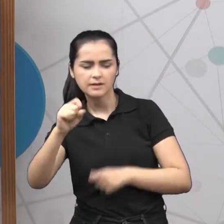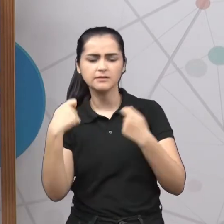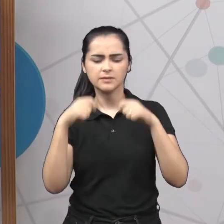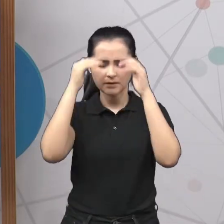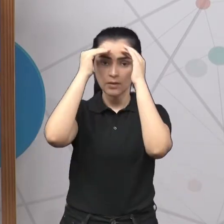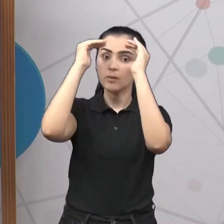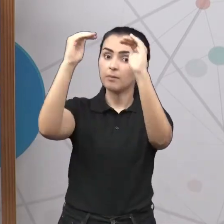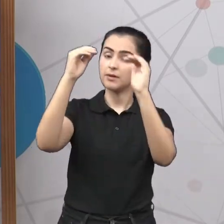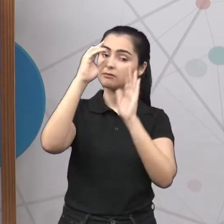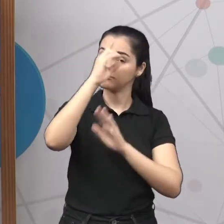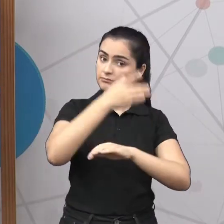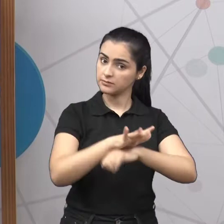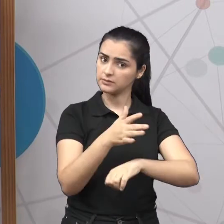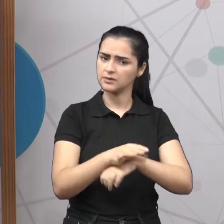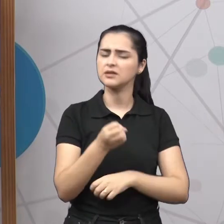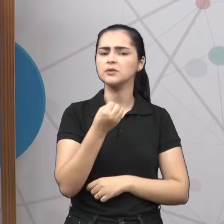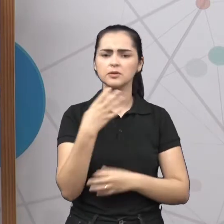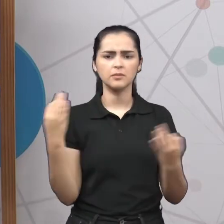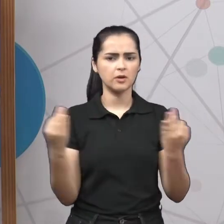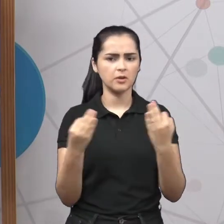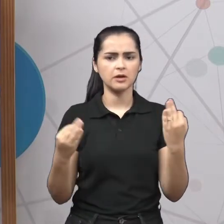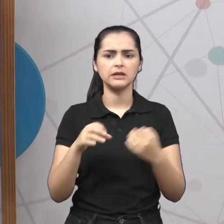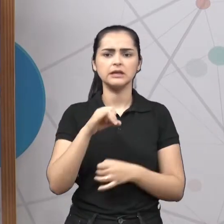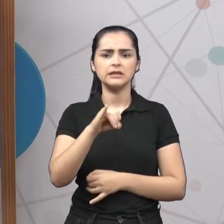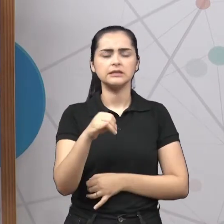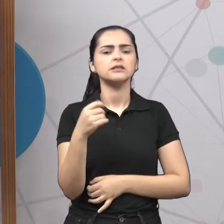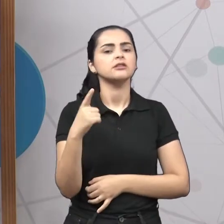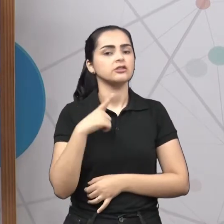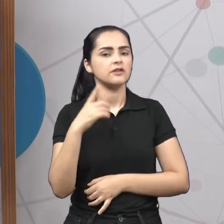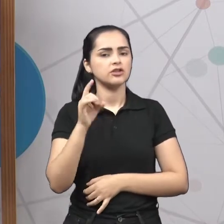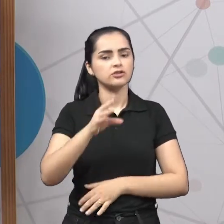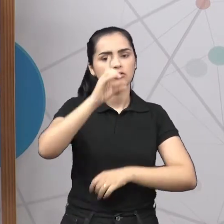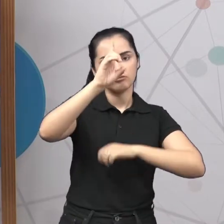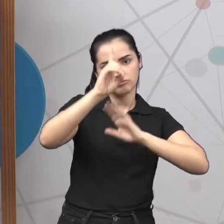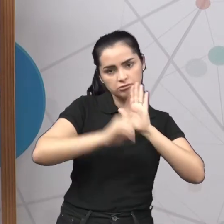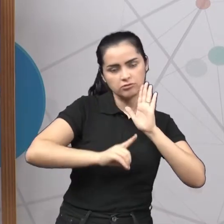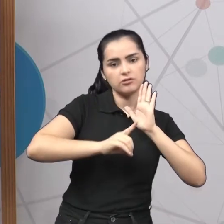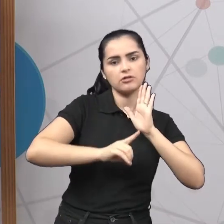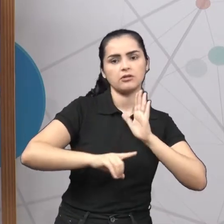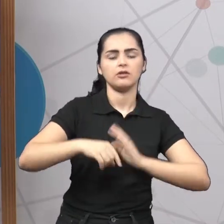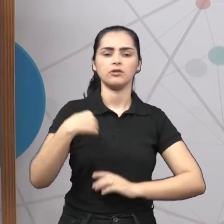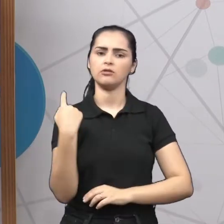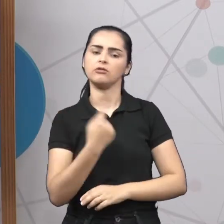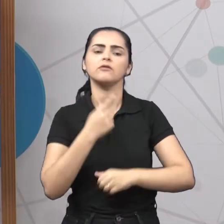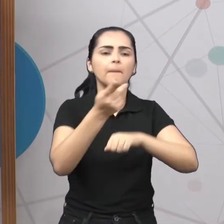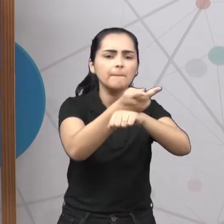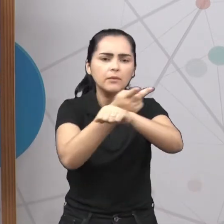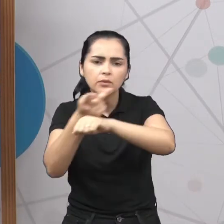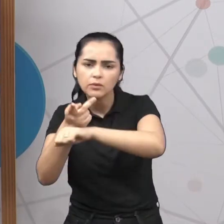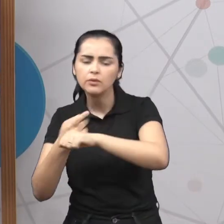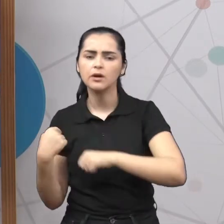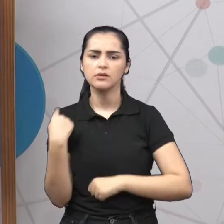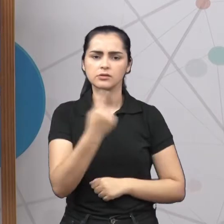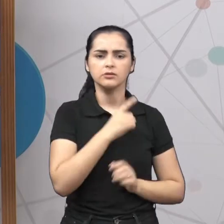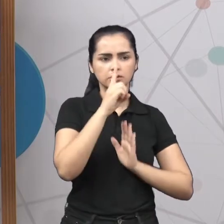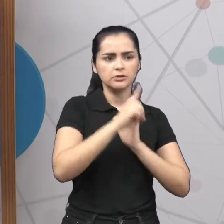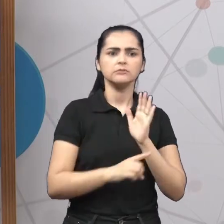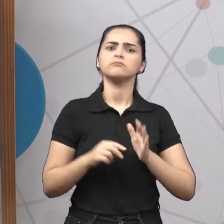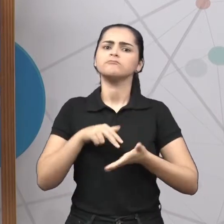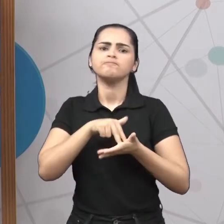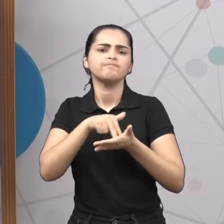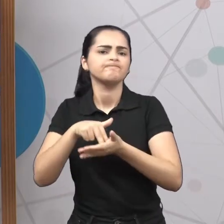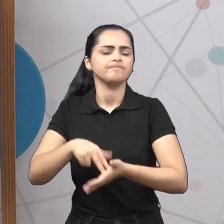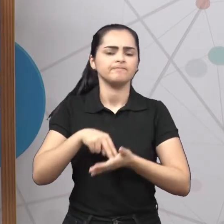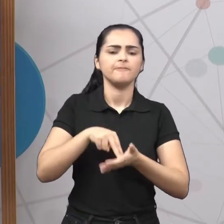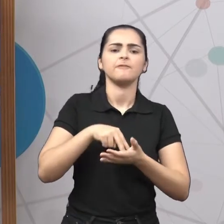muito bom, muito perfeito se nós só tivéssemos direitos, né? Quando nós vamos buscar os nossos direitos, nós vamos bem firme,